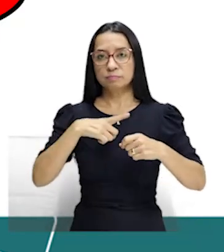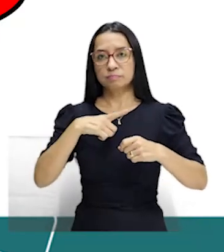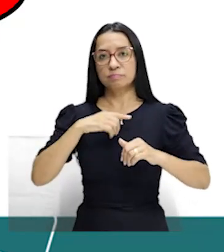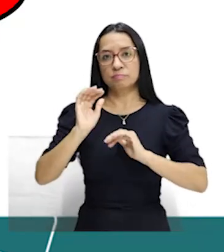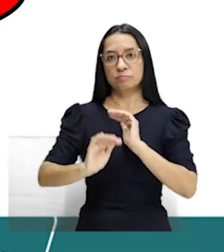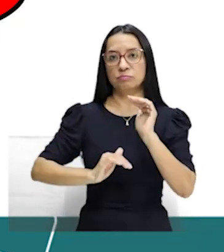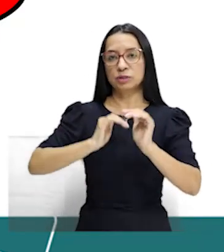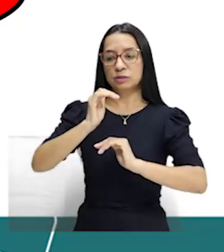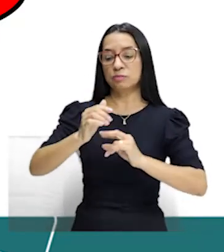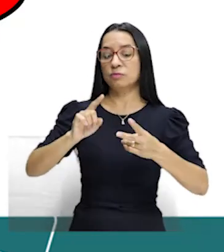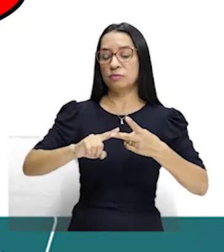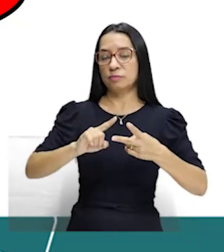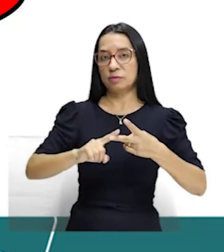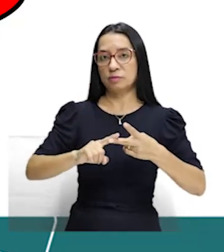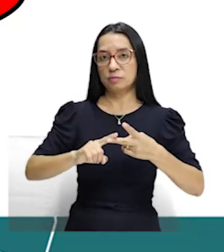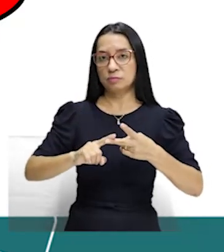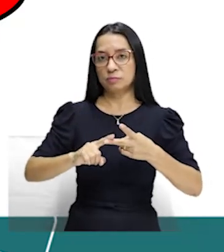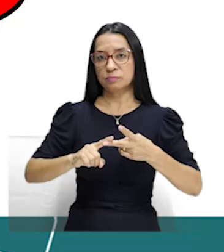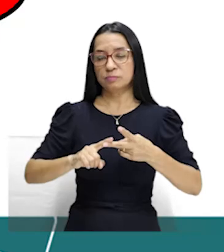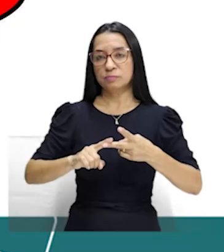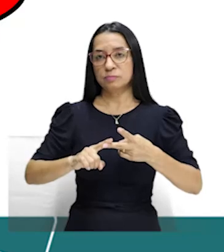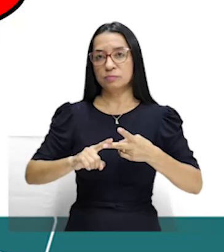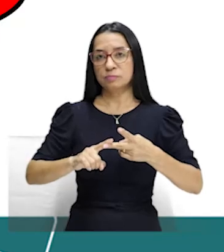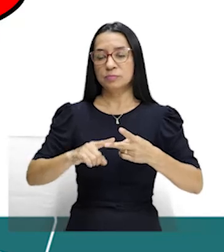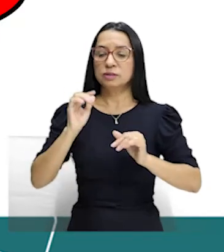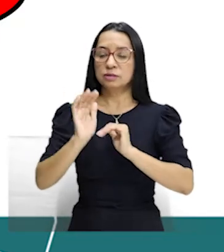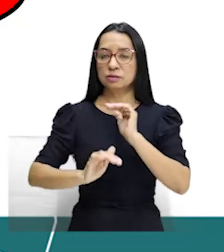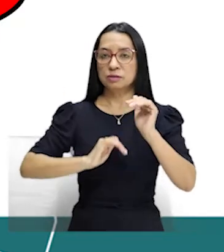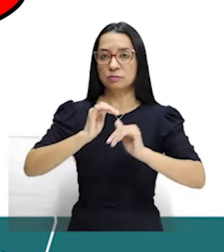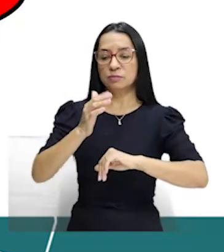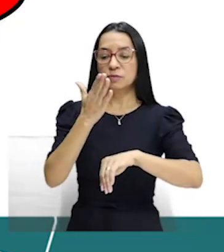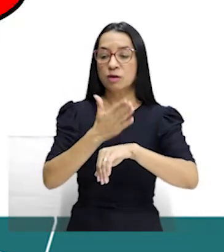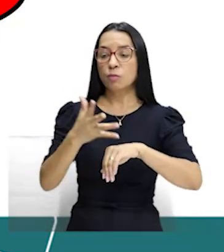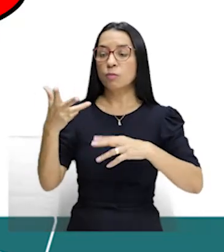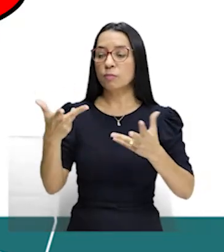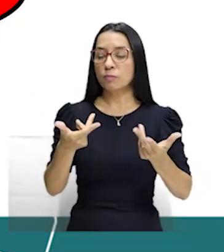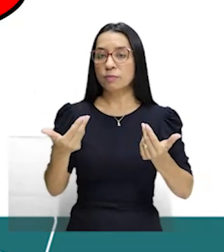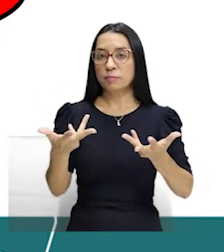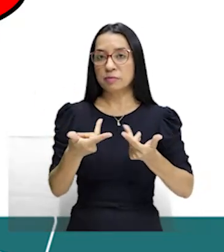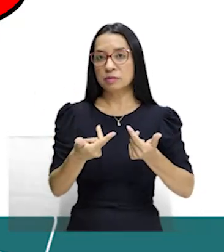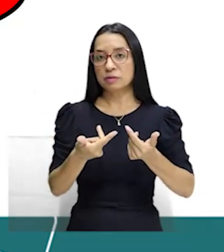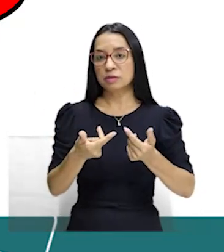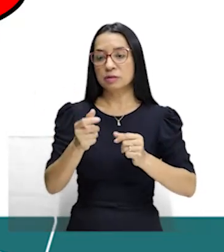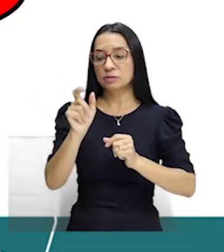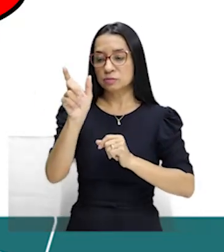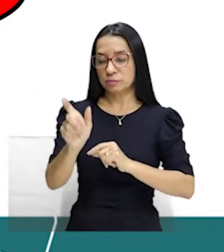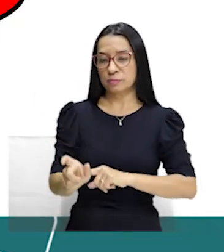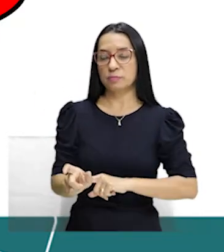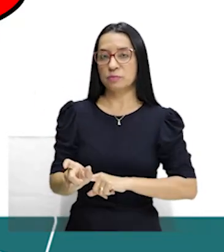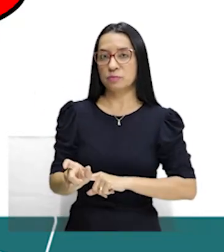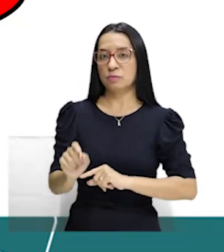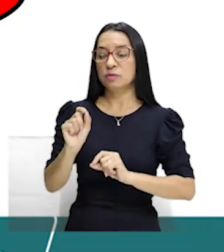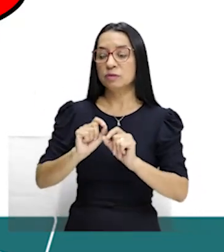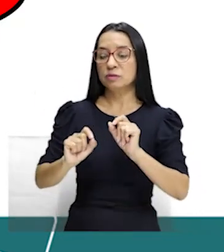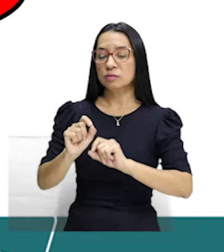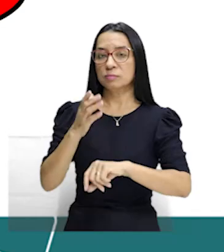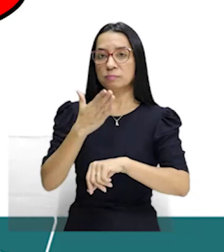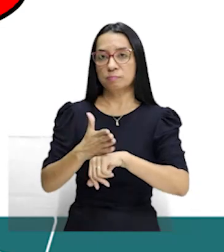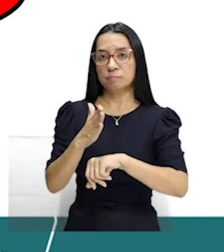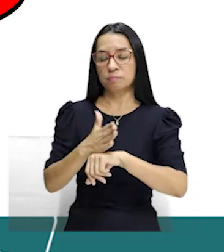desenvolvimento, deve de alguma forma desenvolver alguma habilidade desse indivíduo que ali